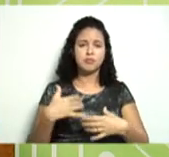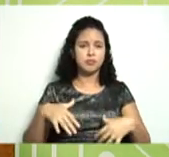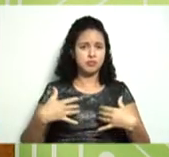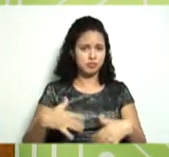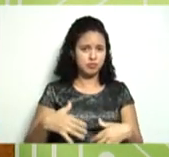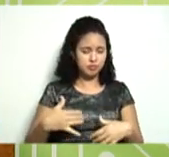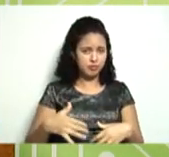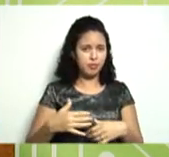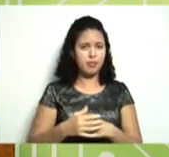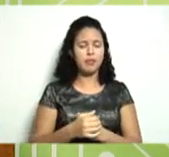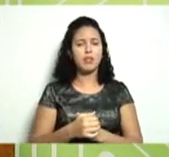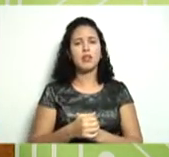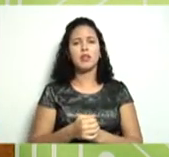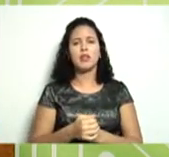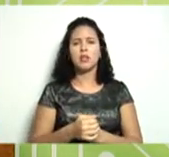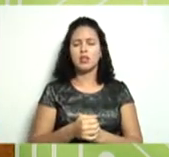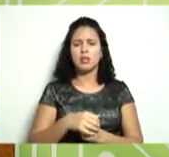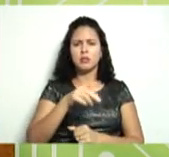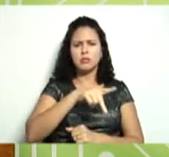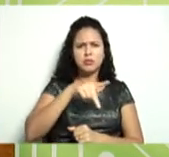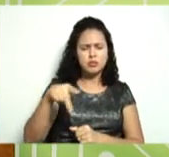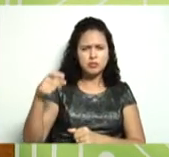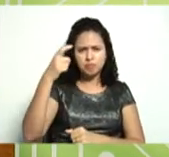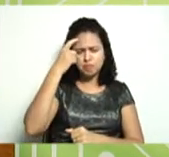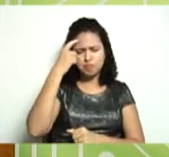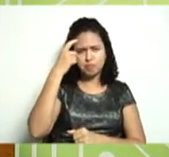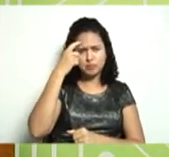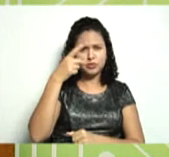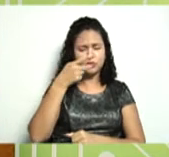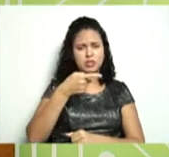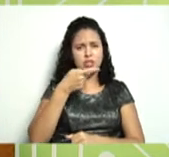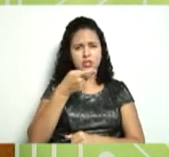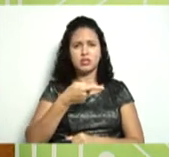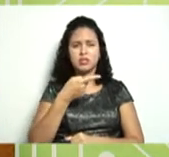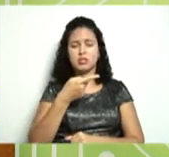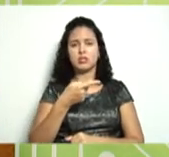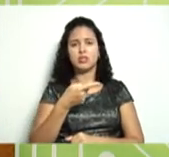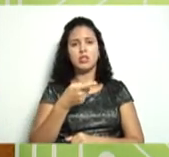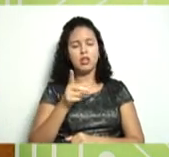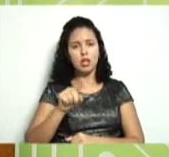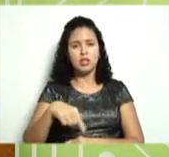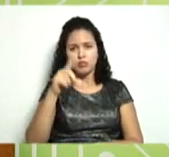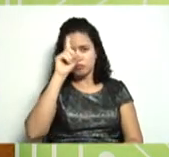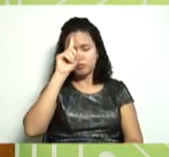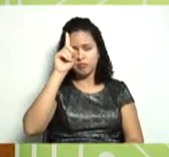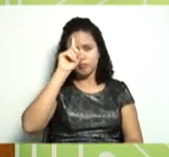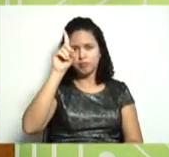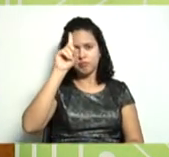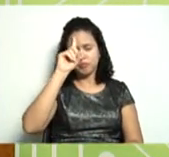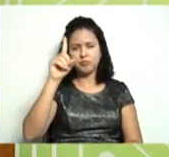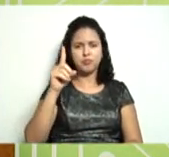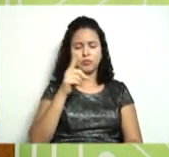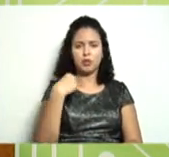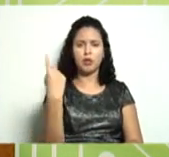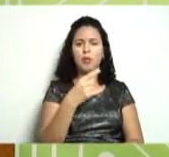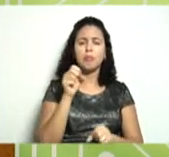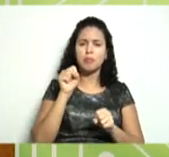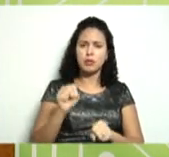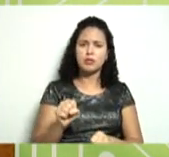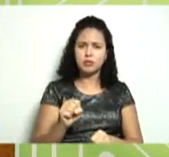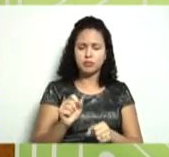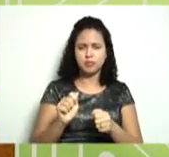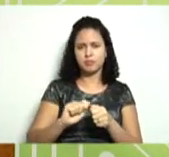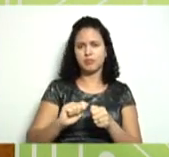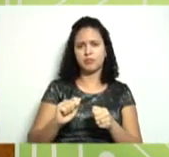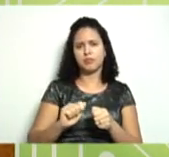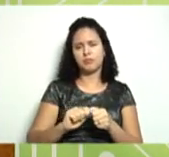que... Professora, a senhora fica falando essas coisas. Gente, são coisas do nosso dia a dia, são coisas que nós podemos fazer.